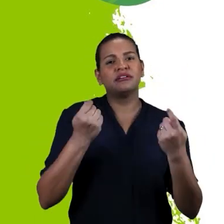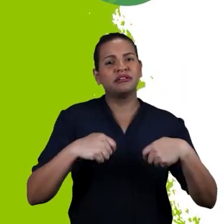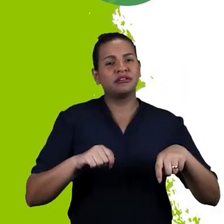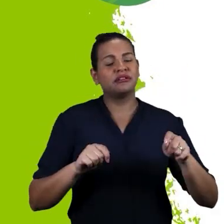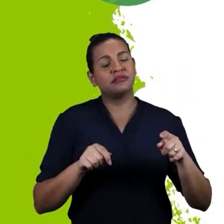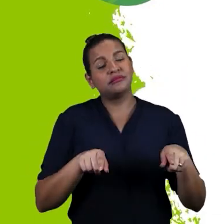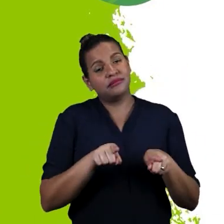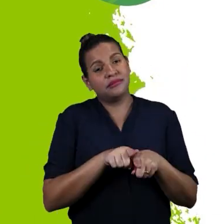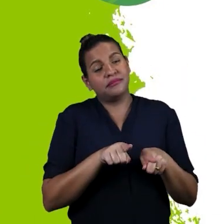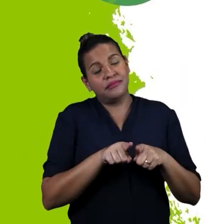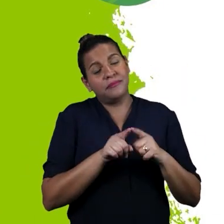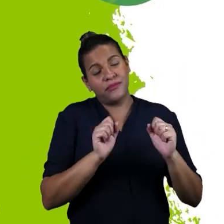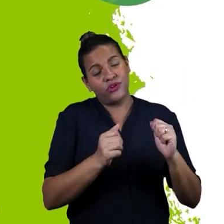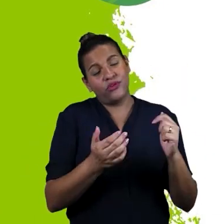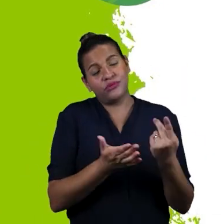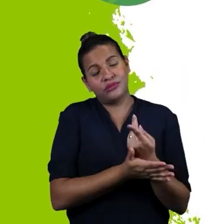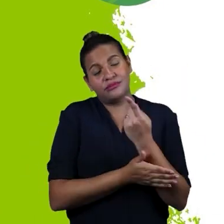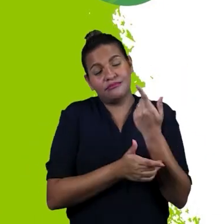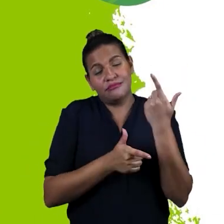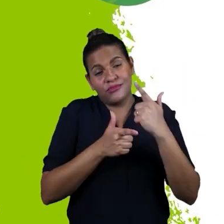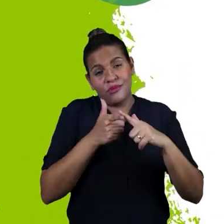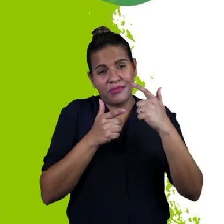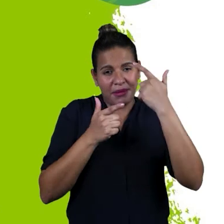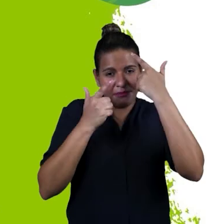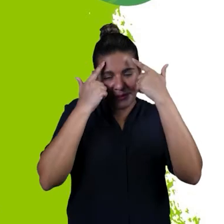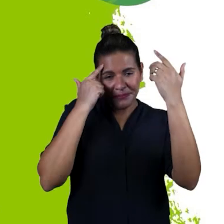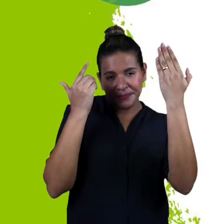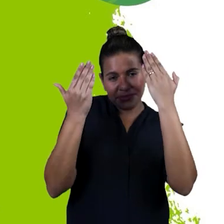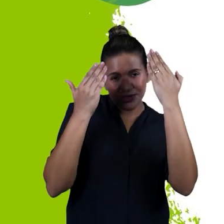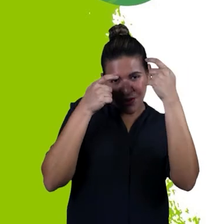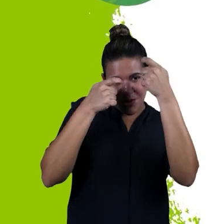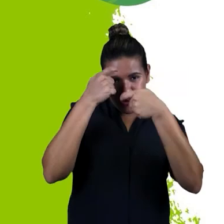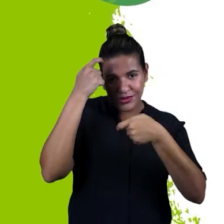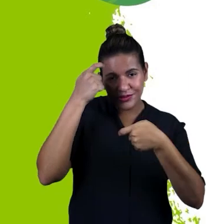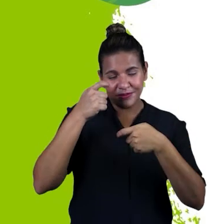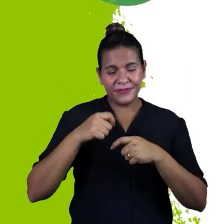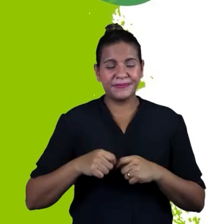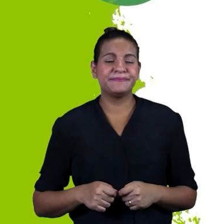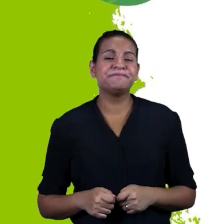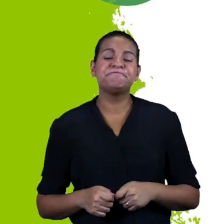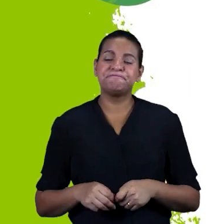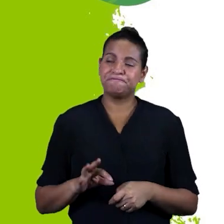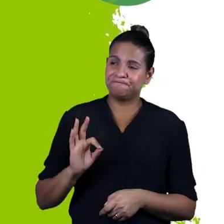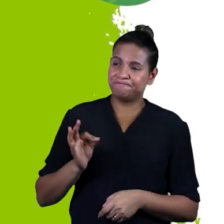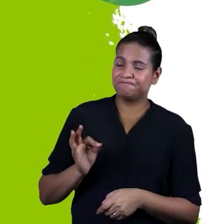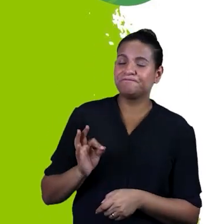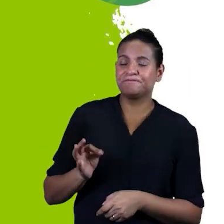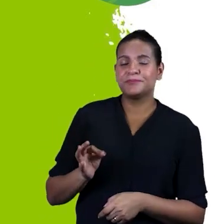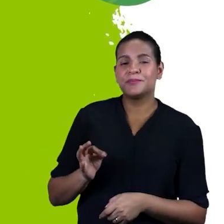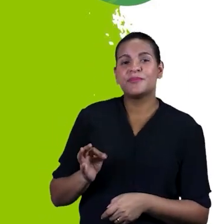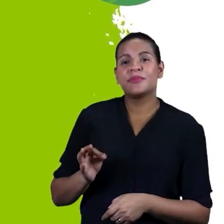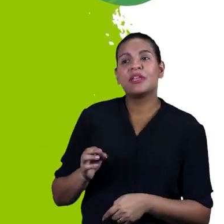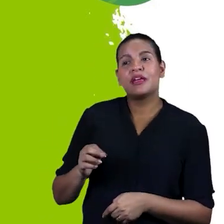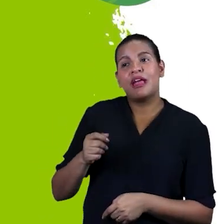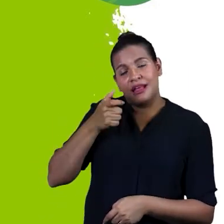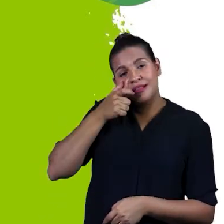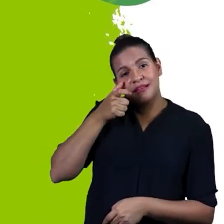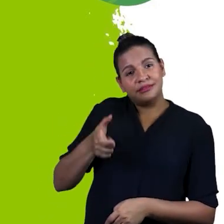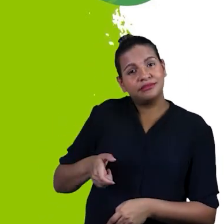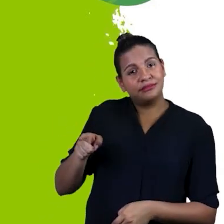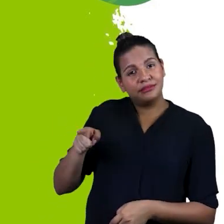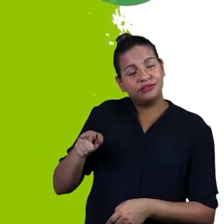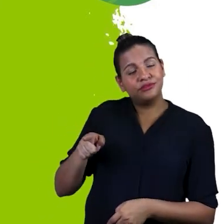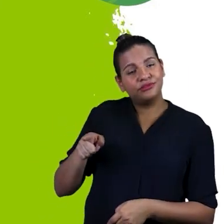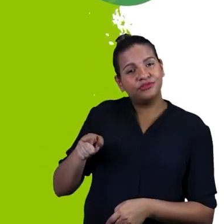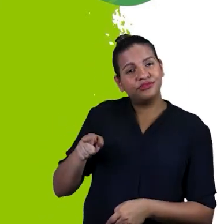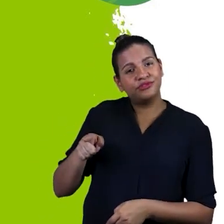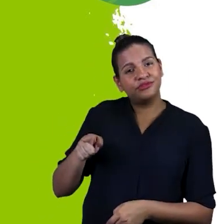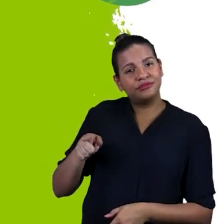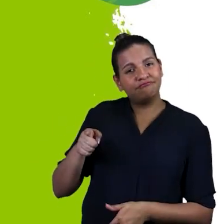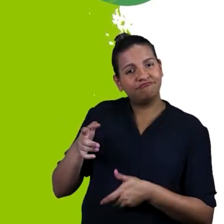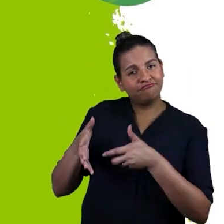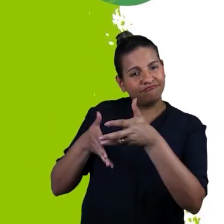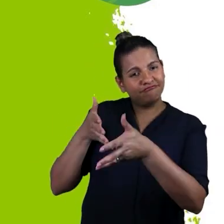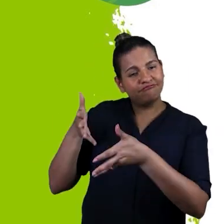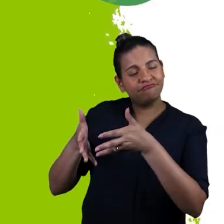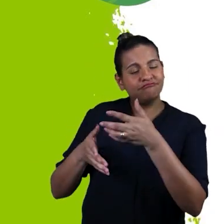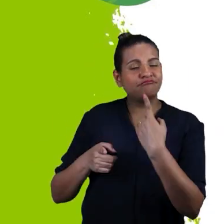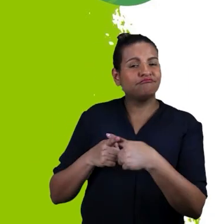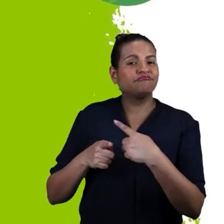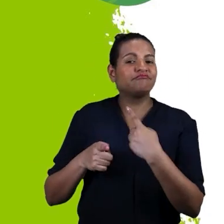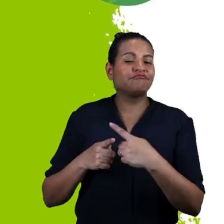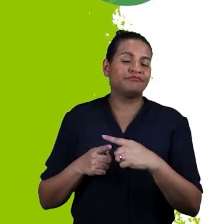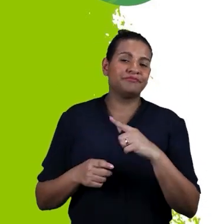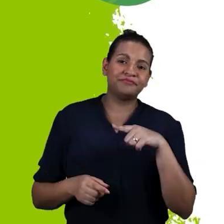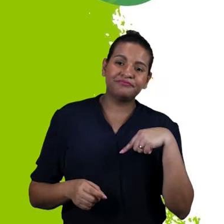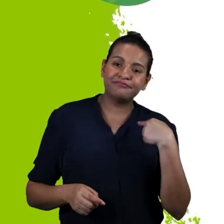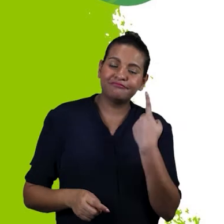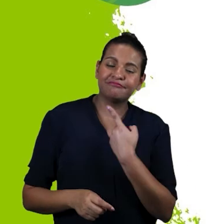também acaba tendo um problema nos transtornos psicológicos, né? Eu acho muito interessante isso que o Guilherme traz,